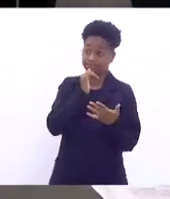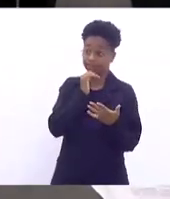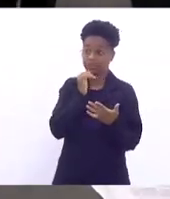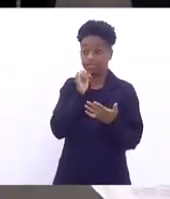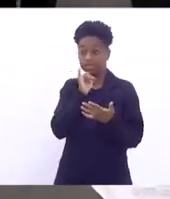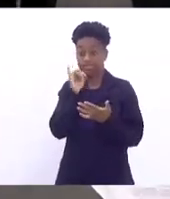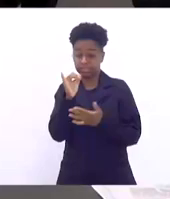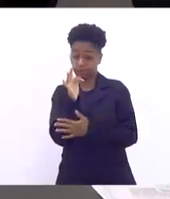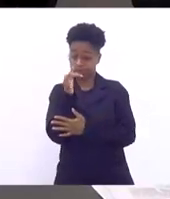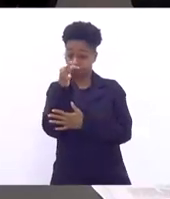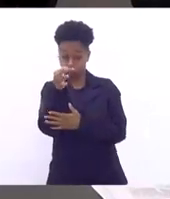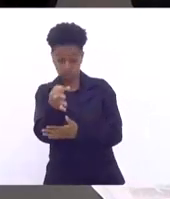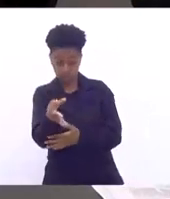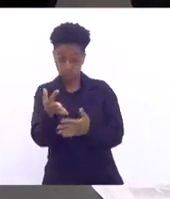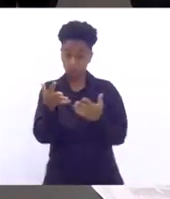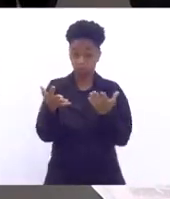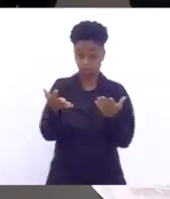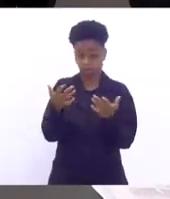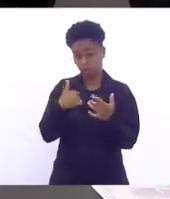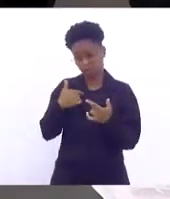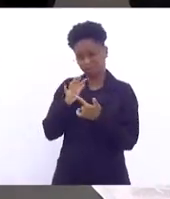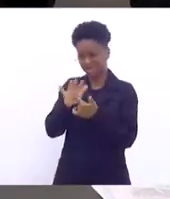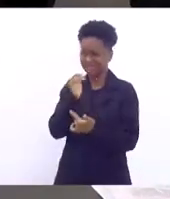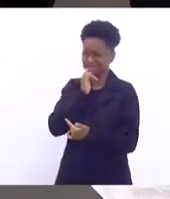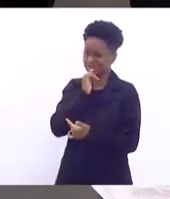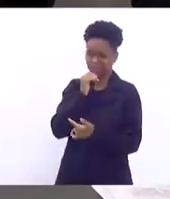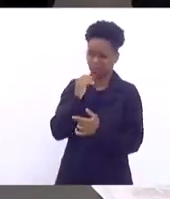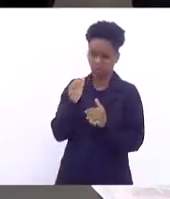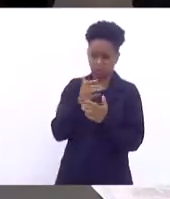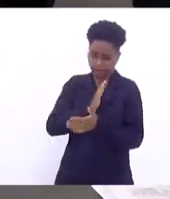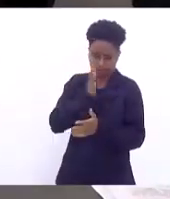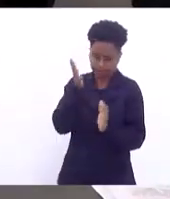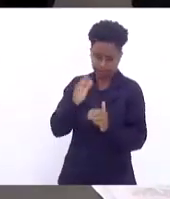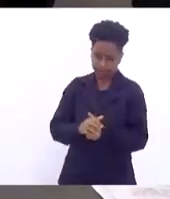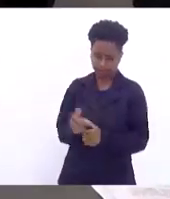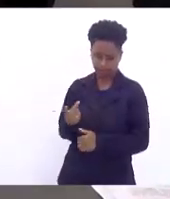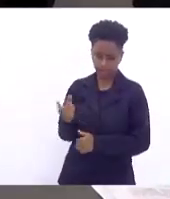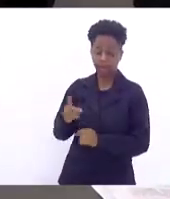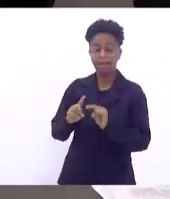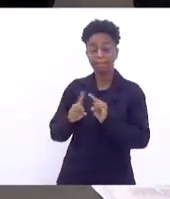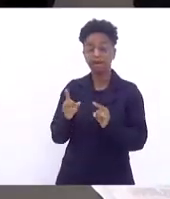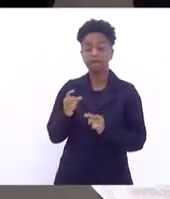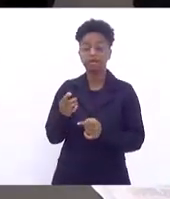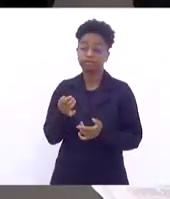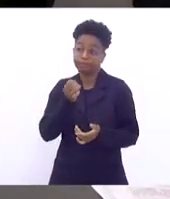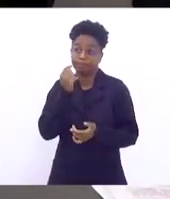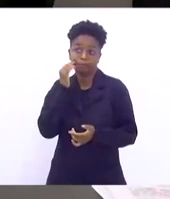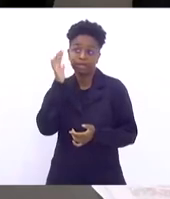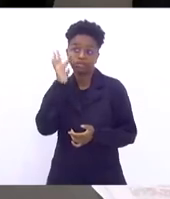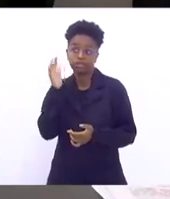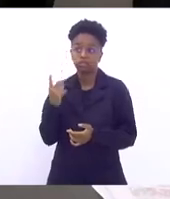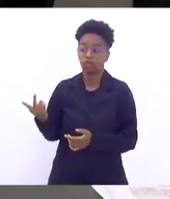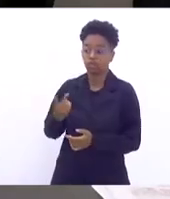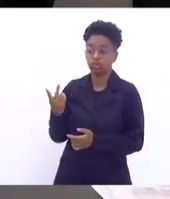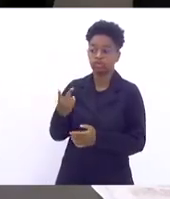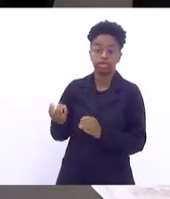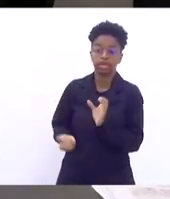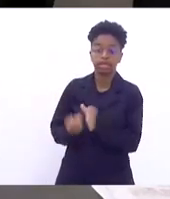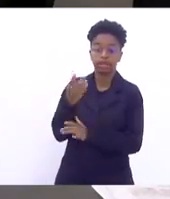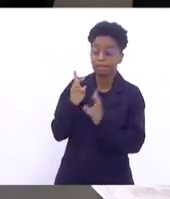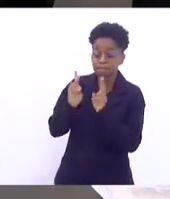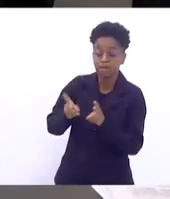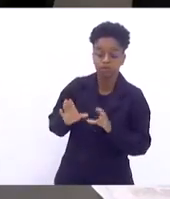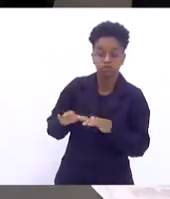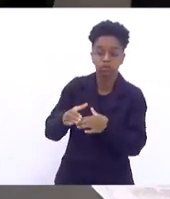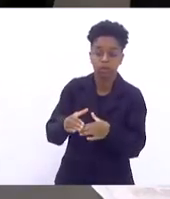do destino né os ele como exemplo foi um péssimo exemplo eu e ele nesse sentido a gente Apresente a mesma frente parlamentar alguém vai ter que